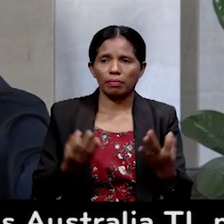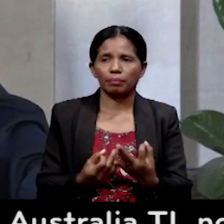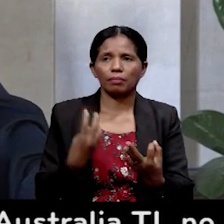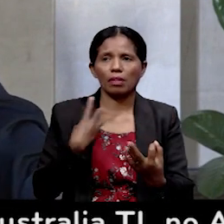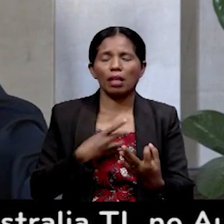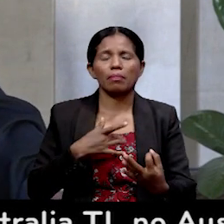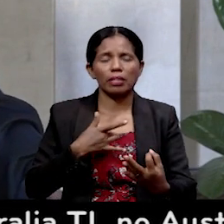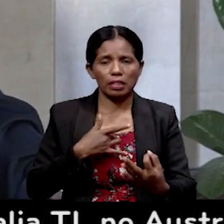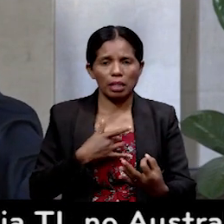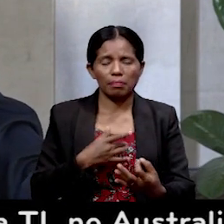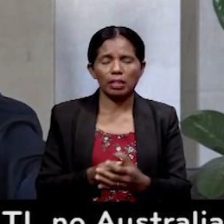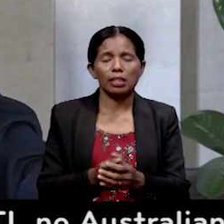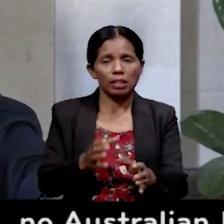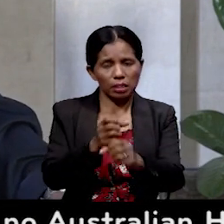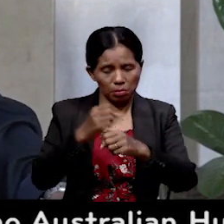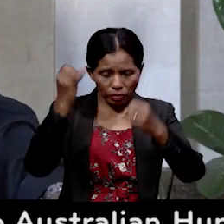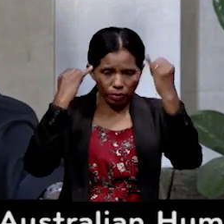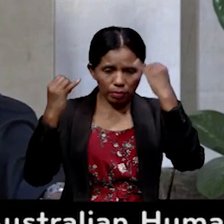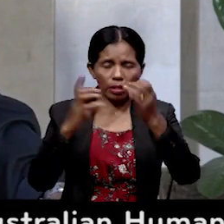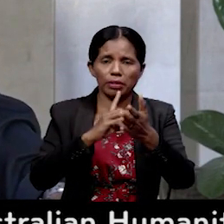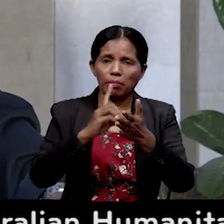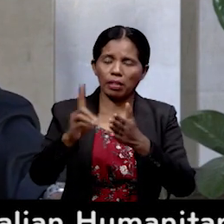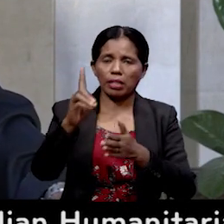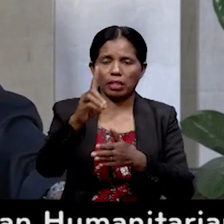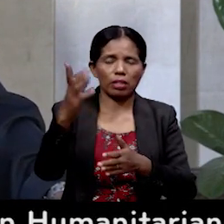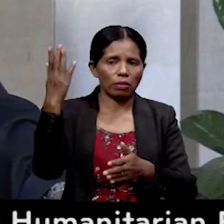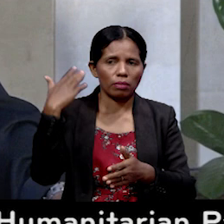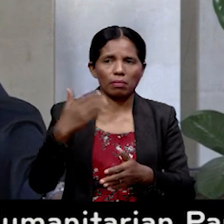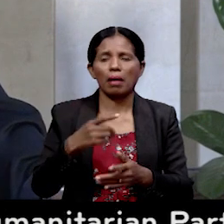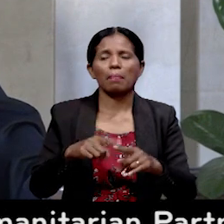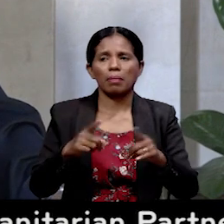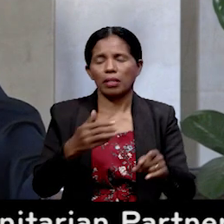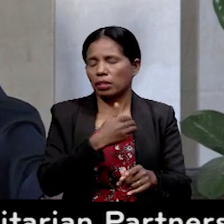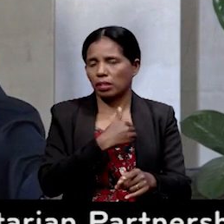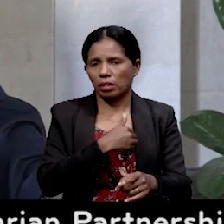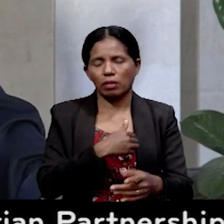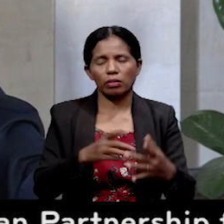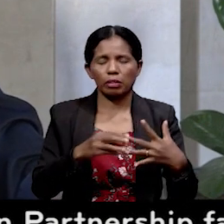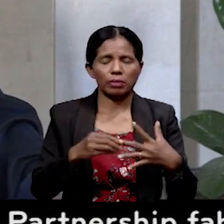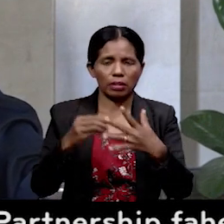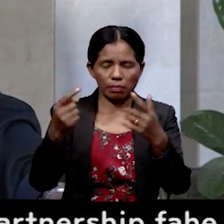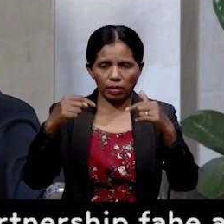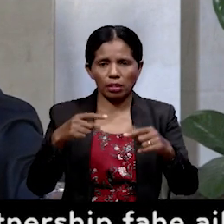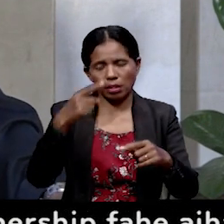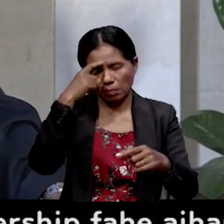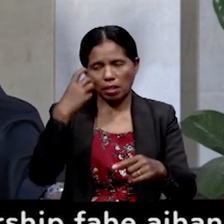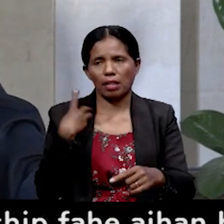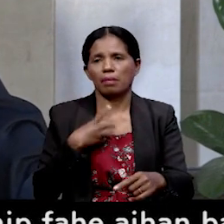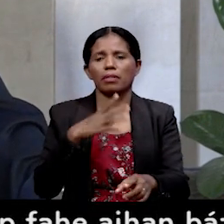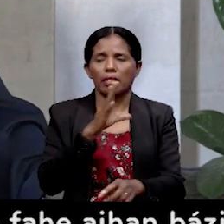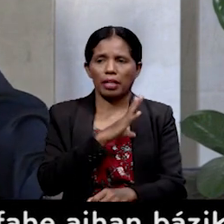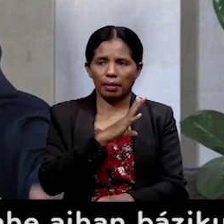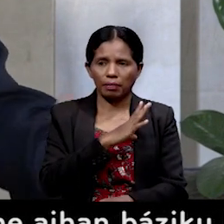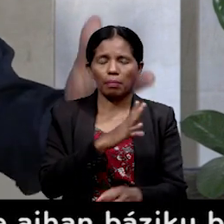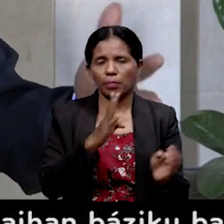simte informasaun iha semana hera liu ba mas não sida ok oficial no tamane ame hinde it